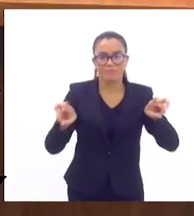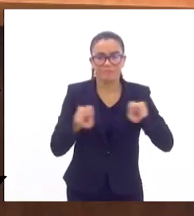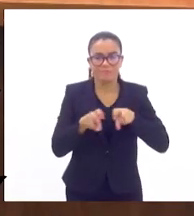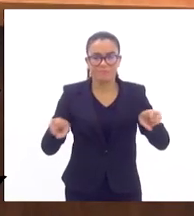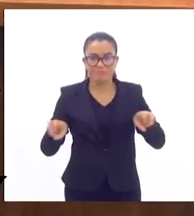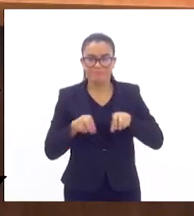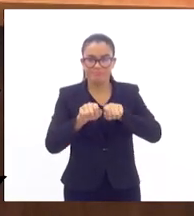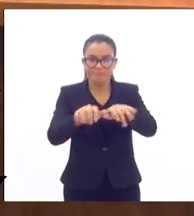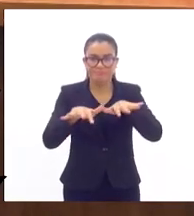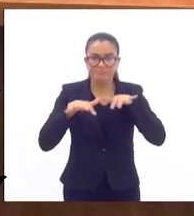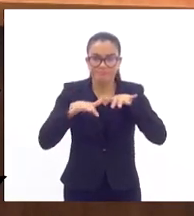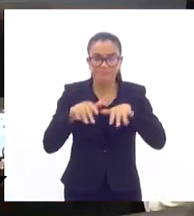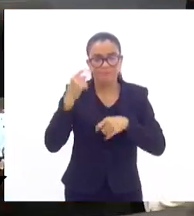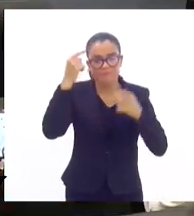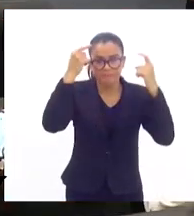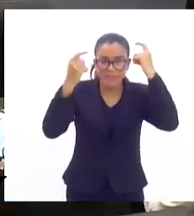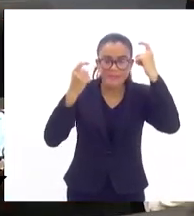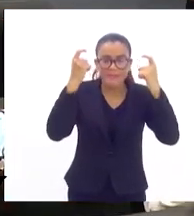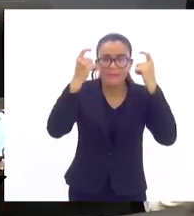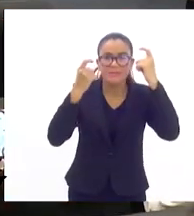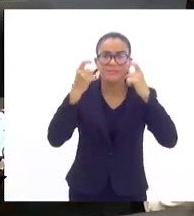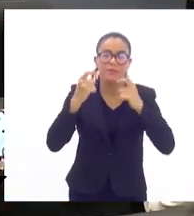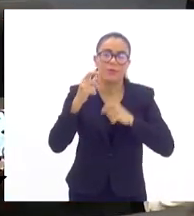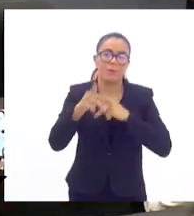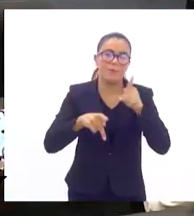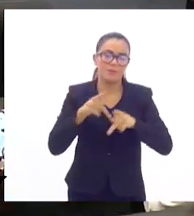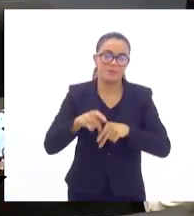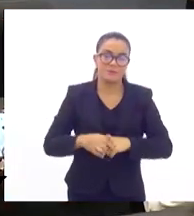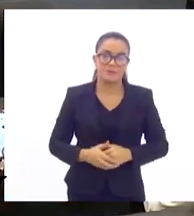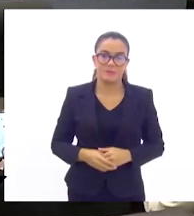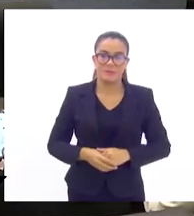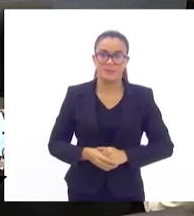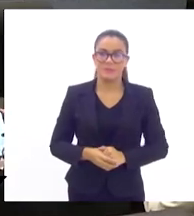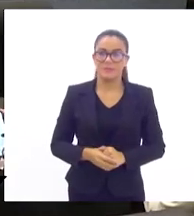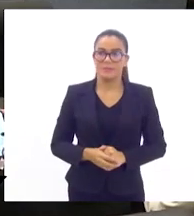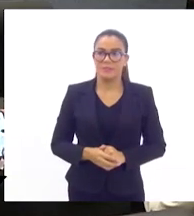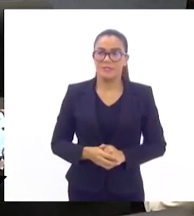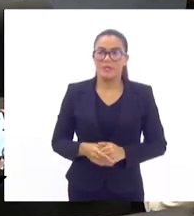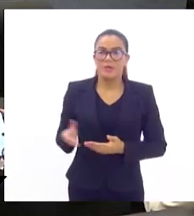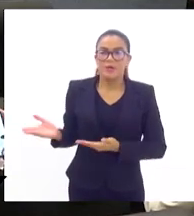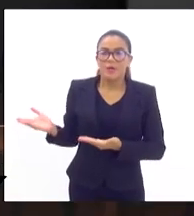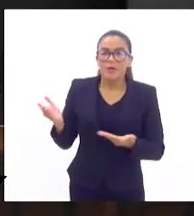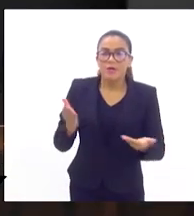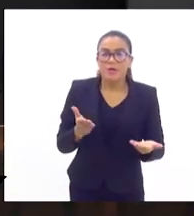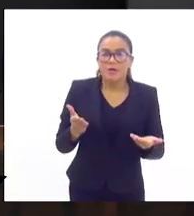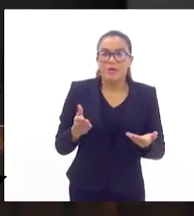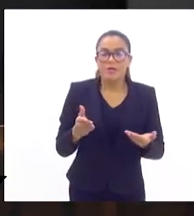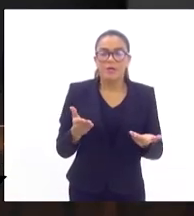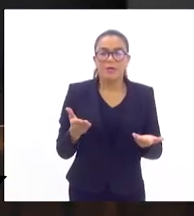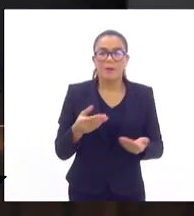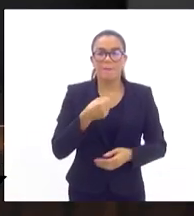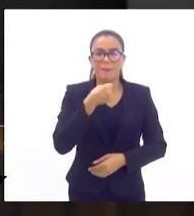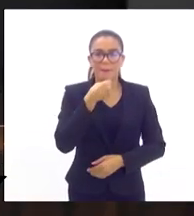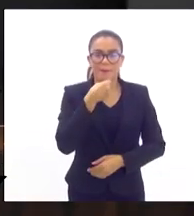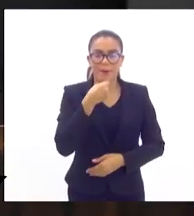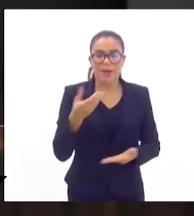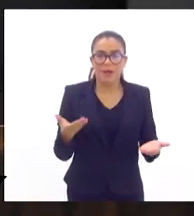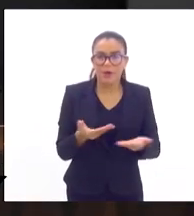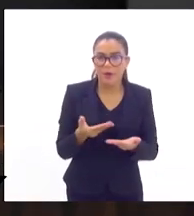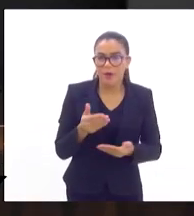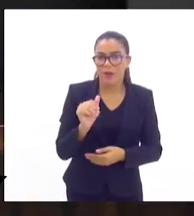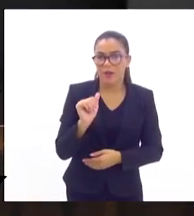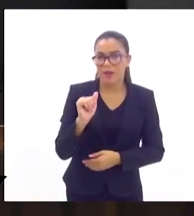atendimento à população. Obrigado, vereador. Vou convidar aqui para poder falar agora o senhor